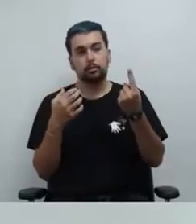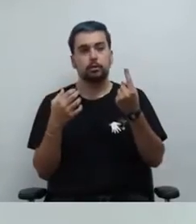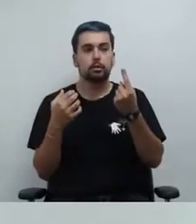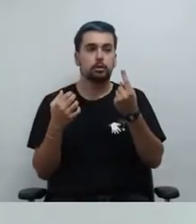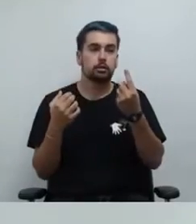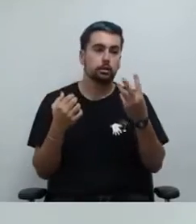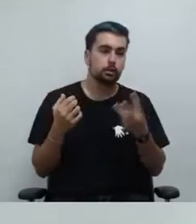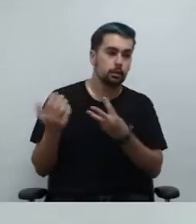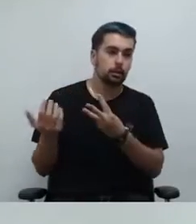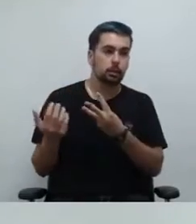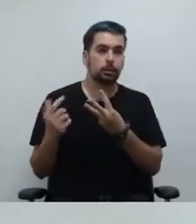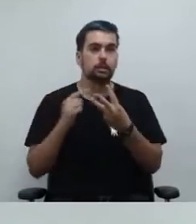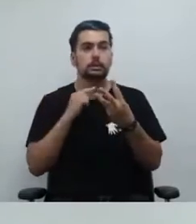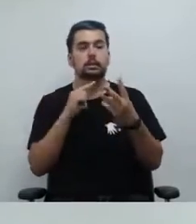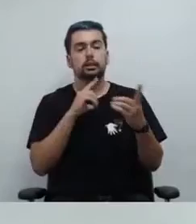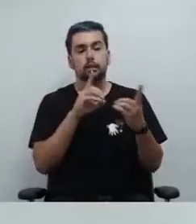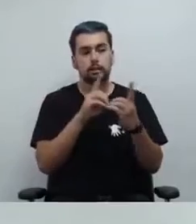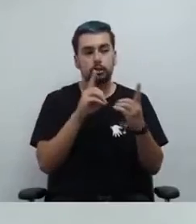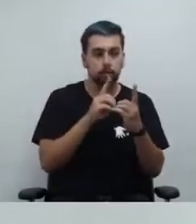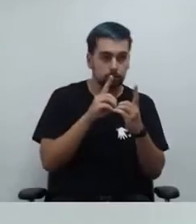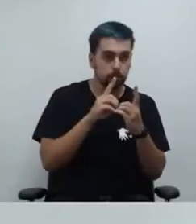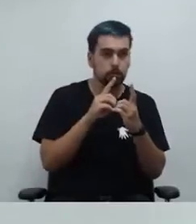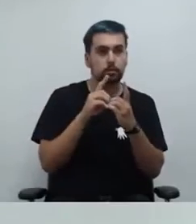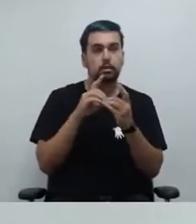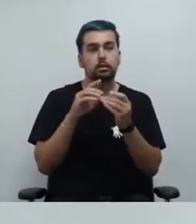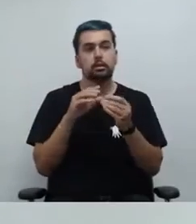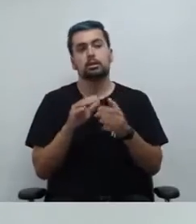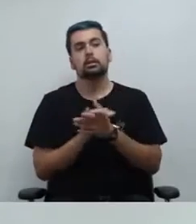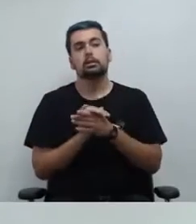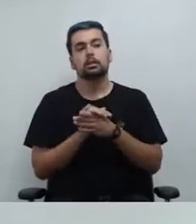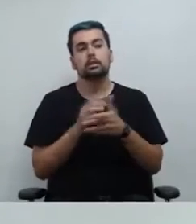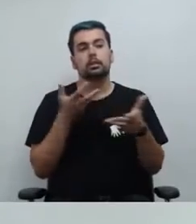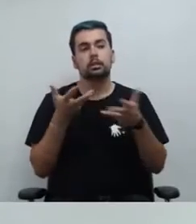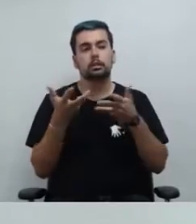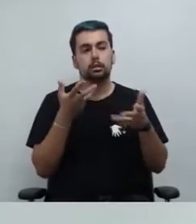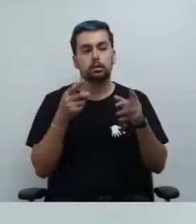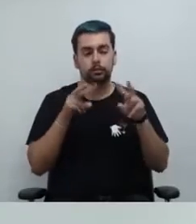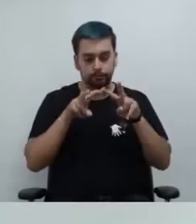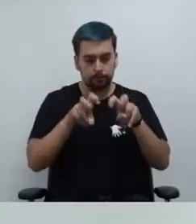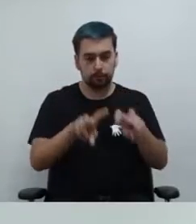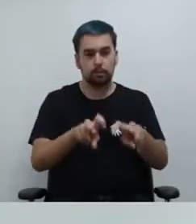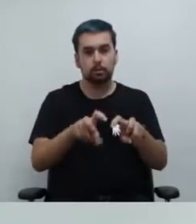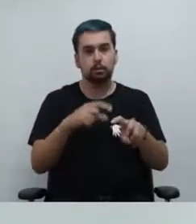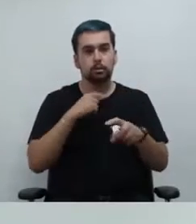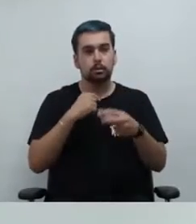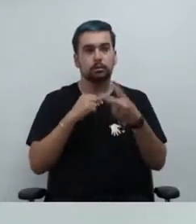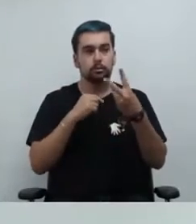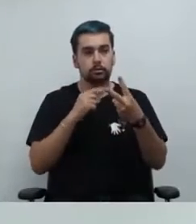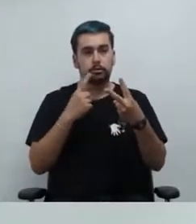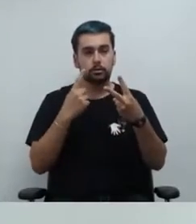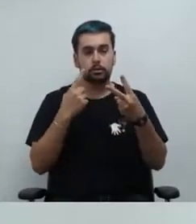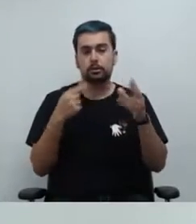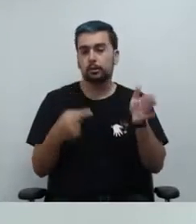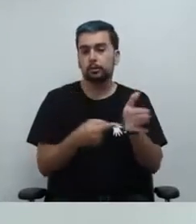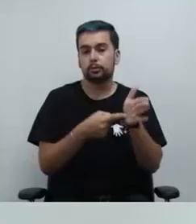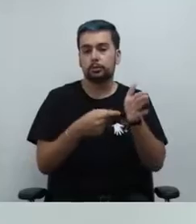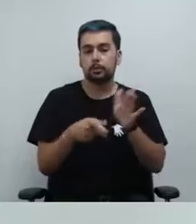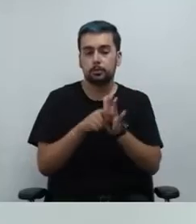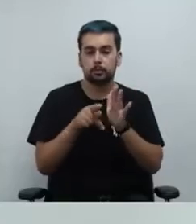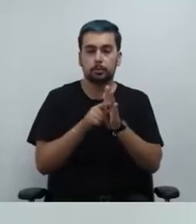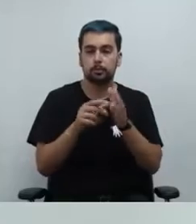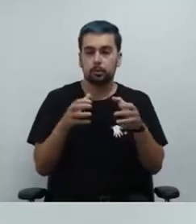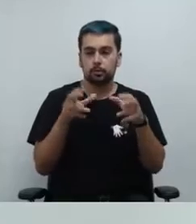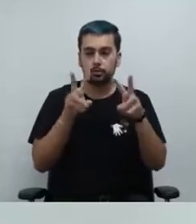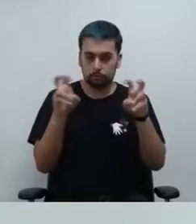Santista realizando atendimentos, oitivas e atuando de forma ativa nessas investigações. Já houveram 2 denúncias dos casos que são acompanhados pelo